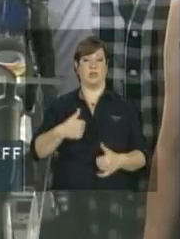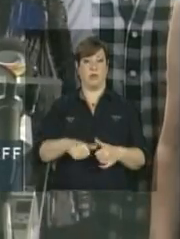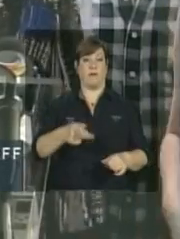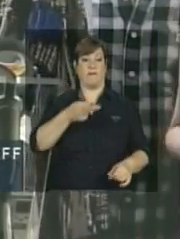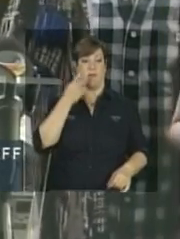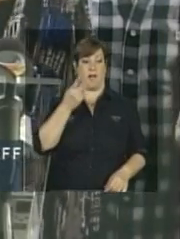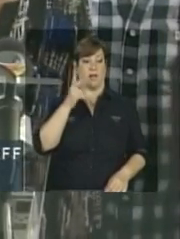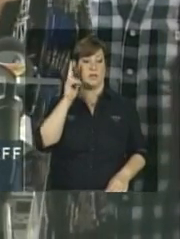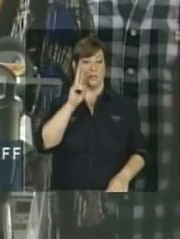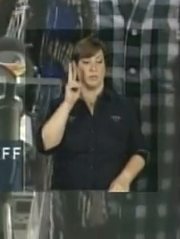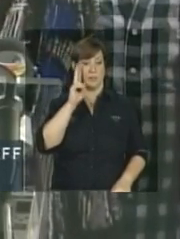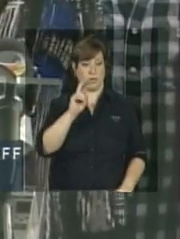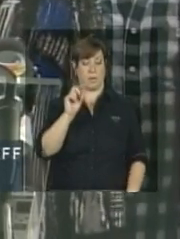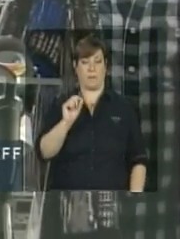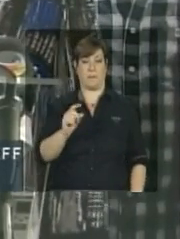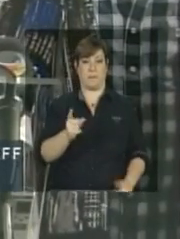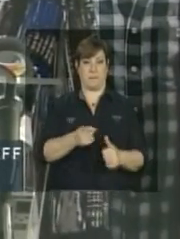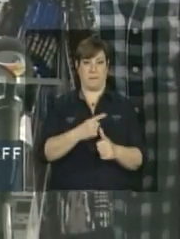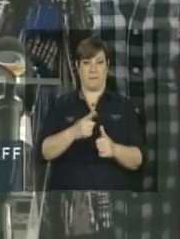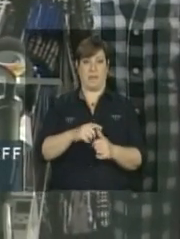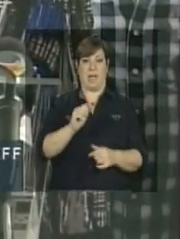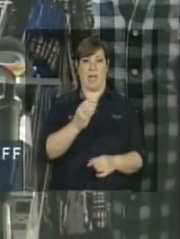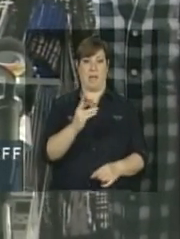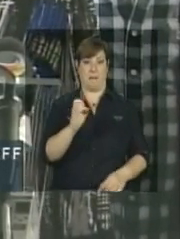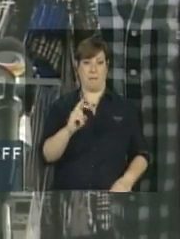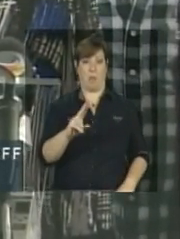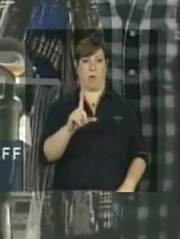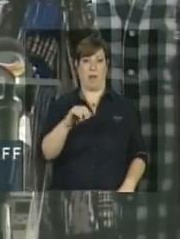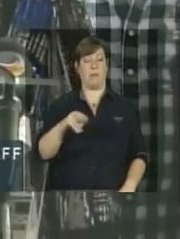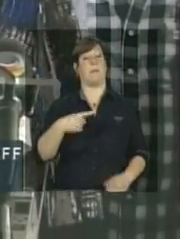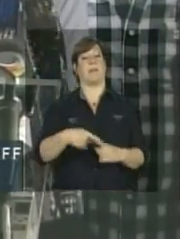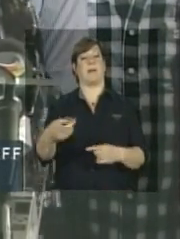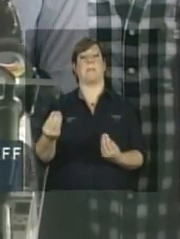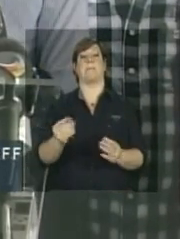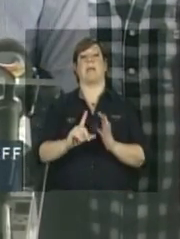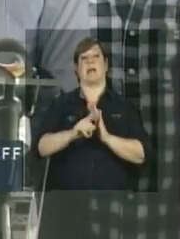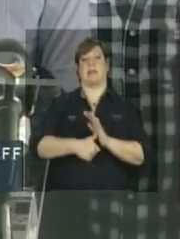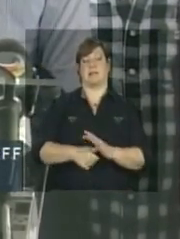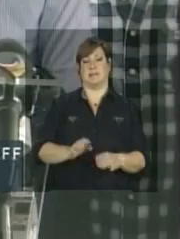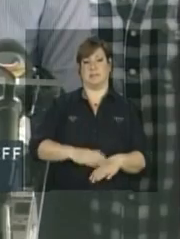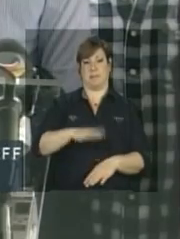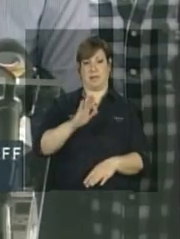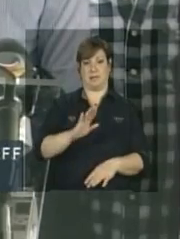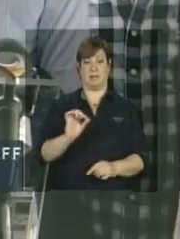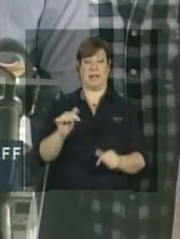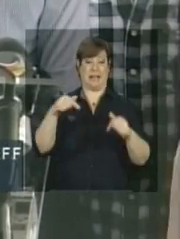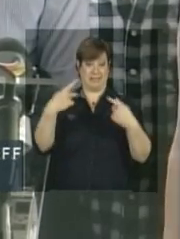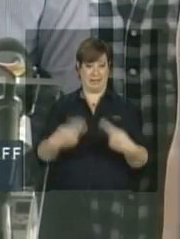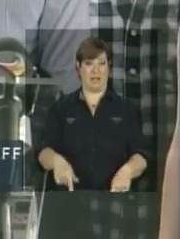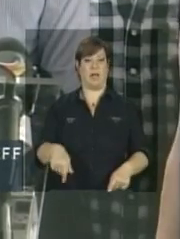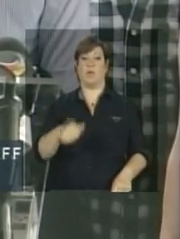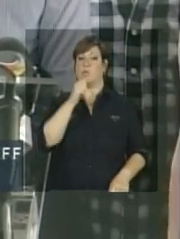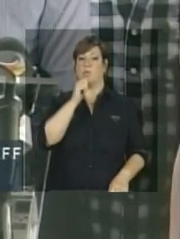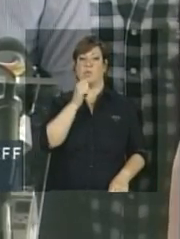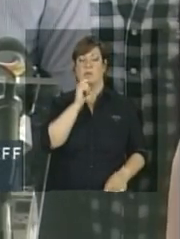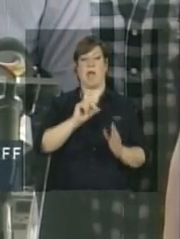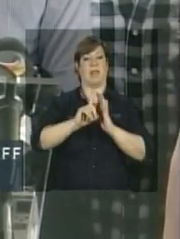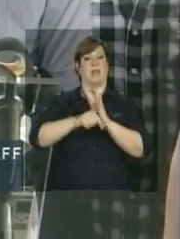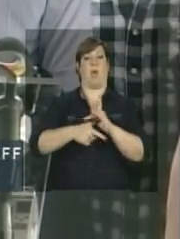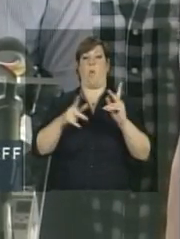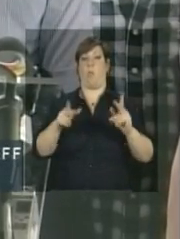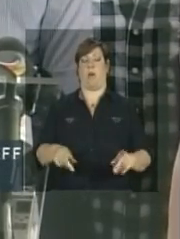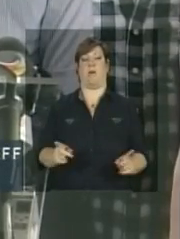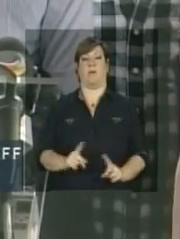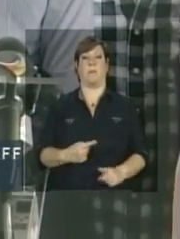eu estou falando primeiro a da Abreu Lima, que é a mais atrasada. A daqui não tem o mesmo nível de atraso, porque ela